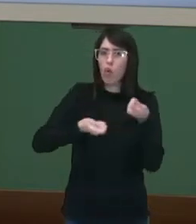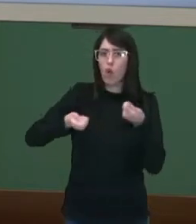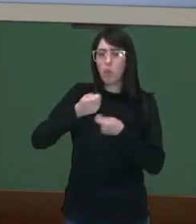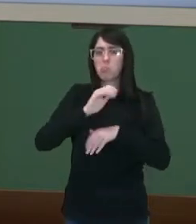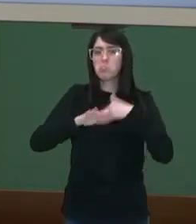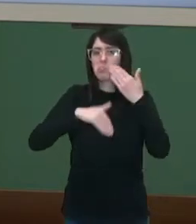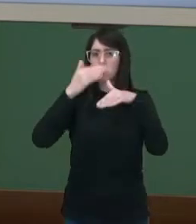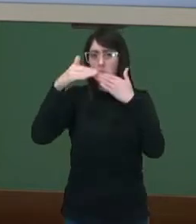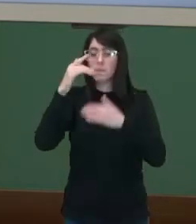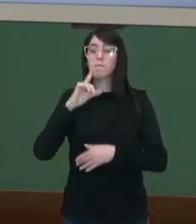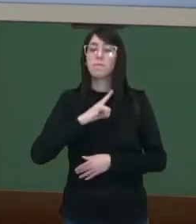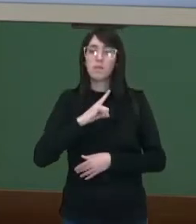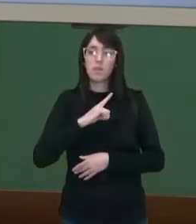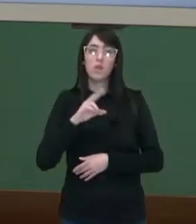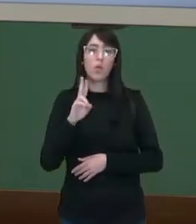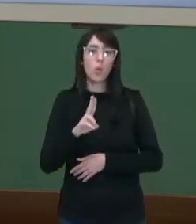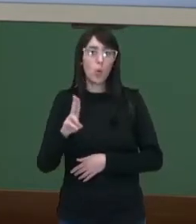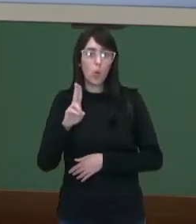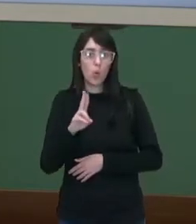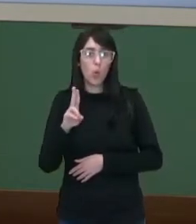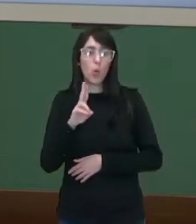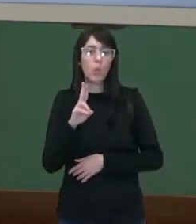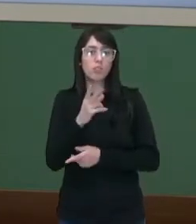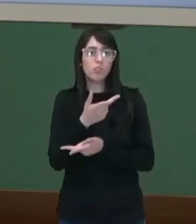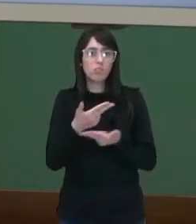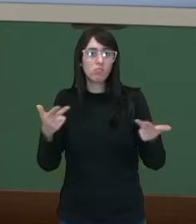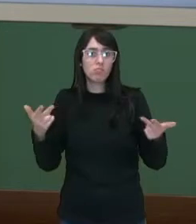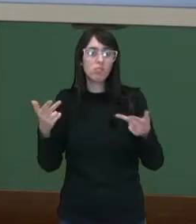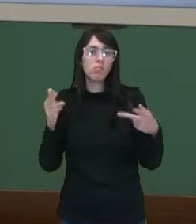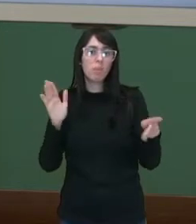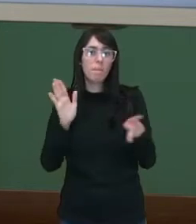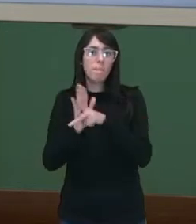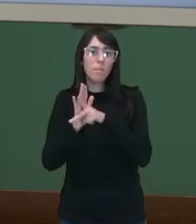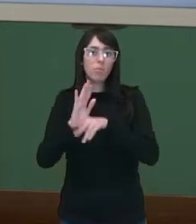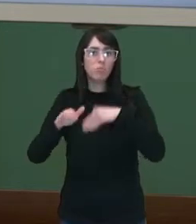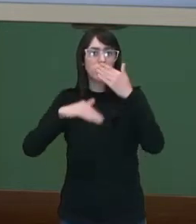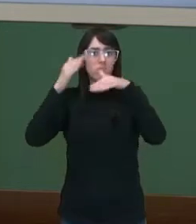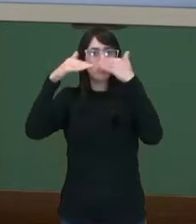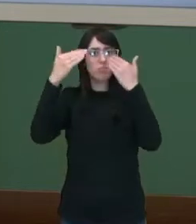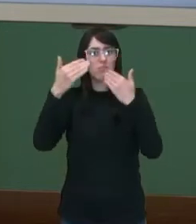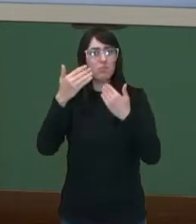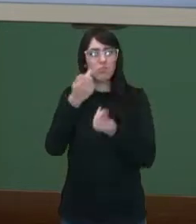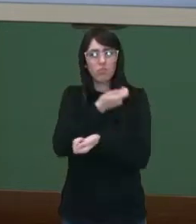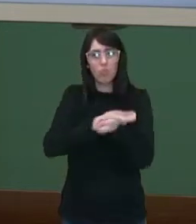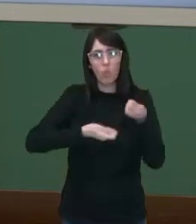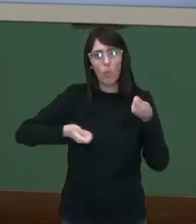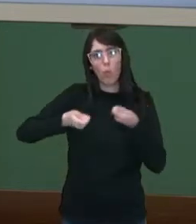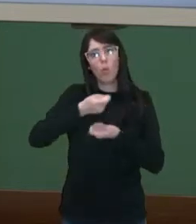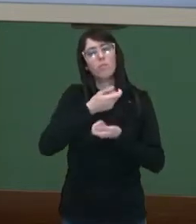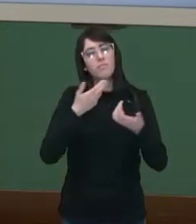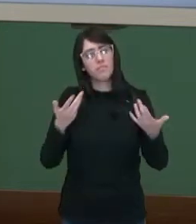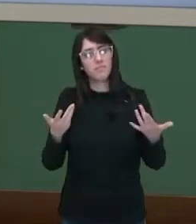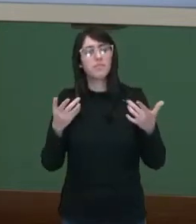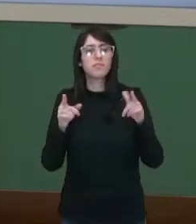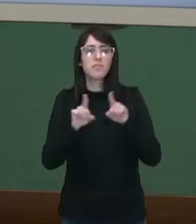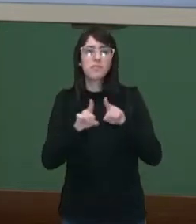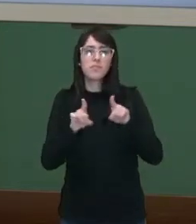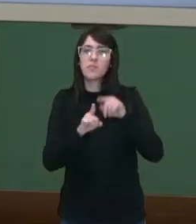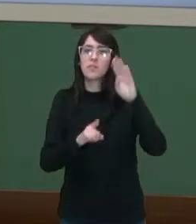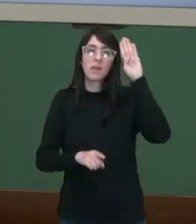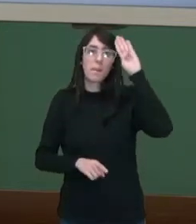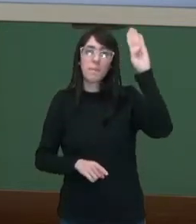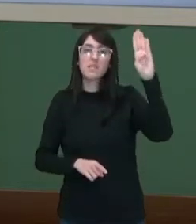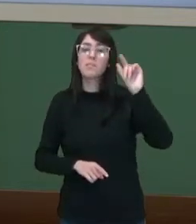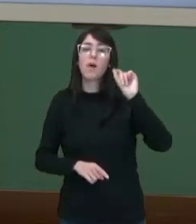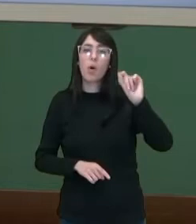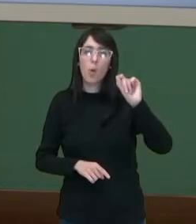e que usa recursos da mineração para o desenvolvimento das suas atividades, principalmente aquelas voltadas